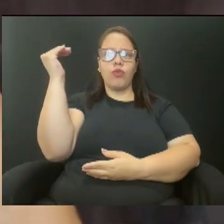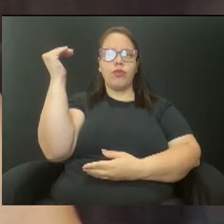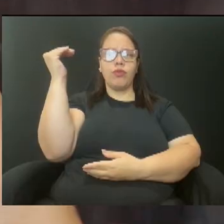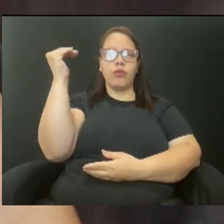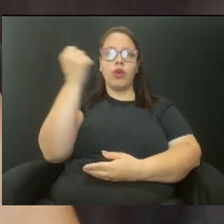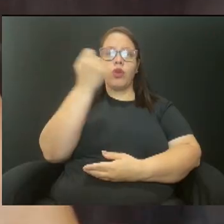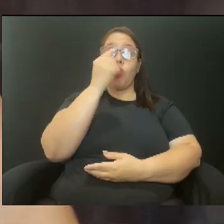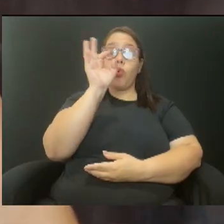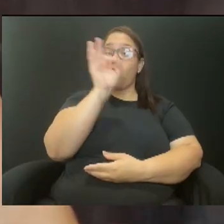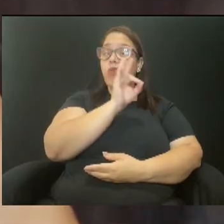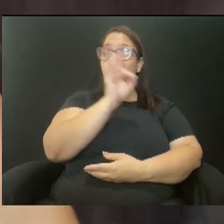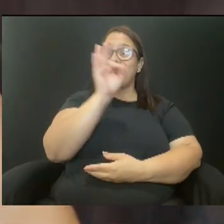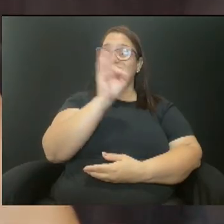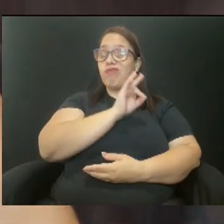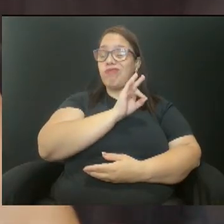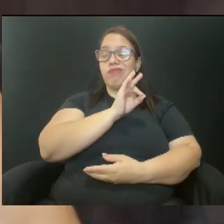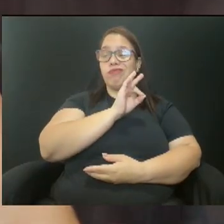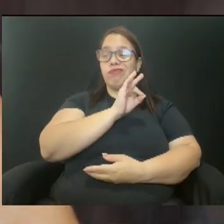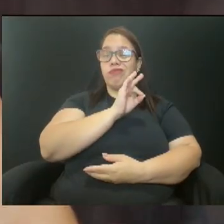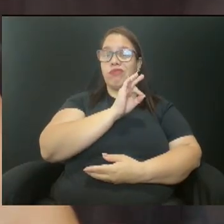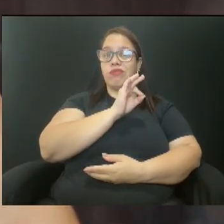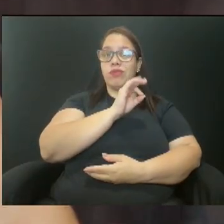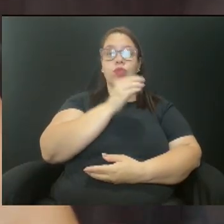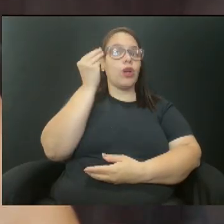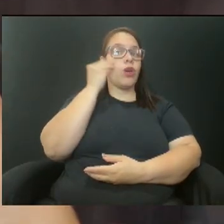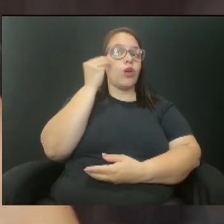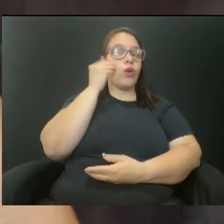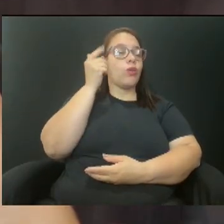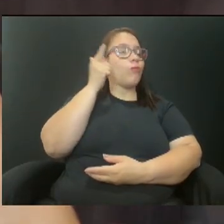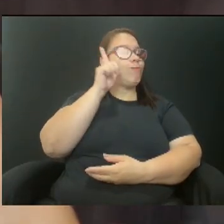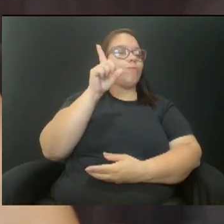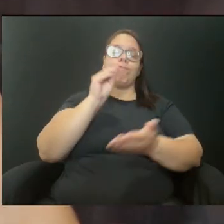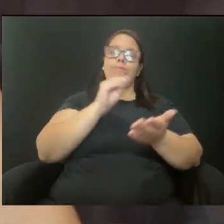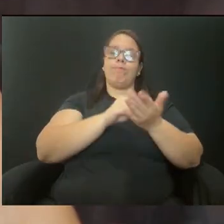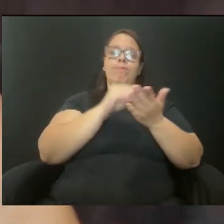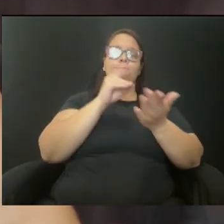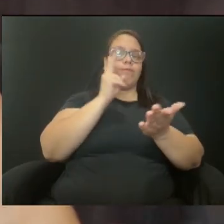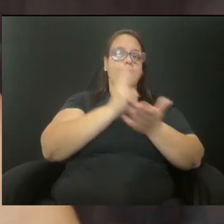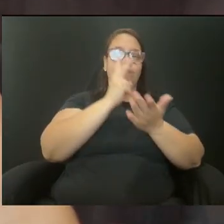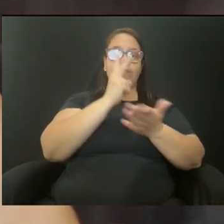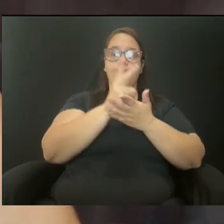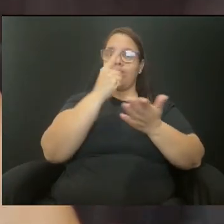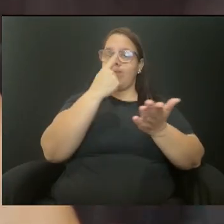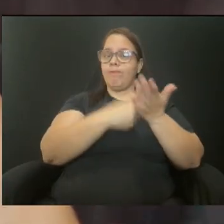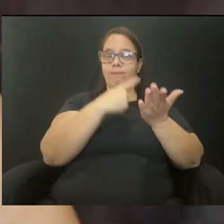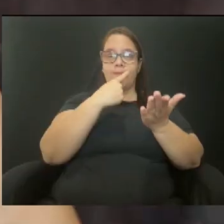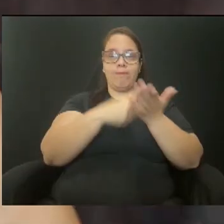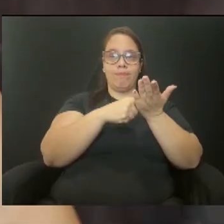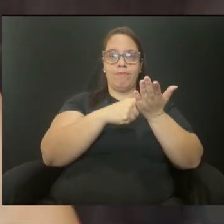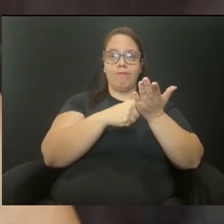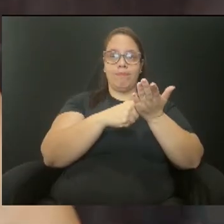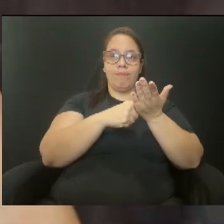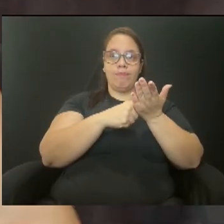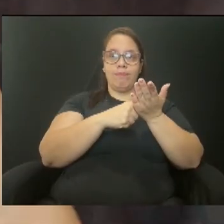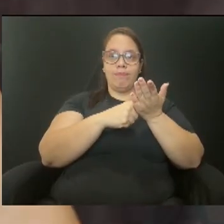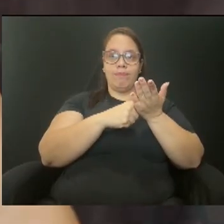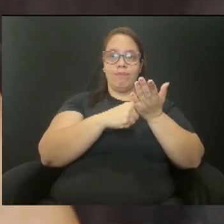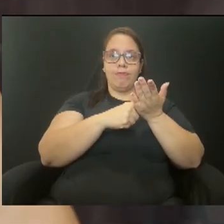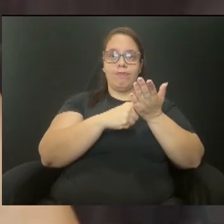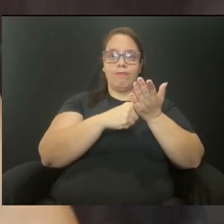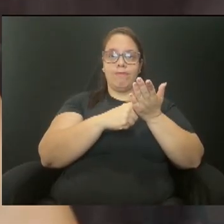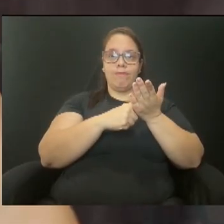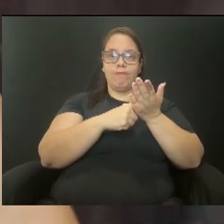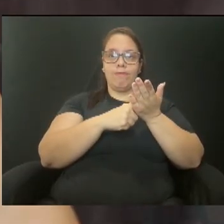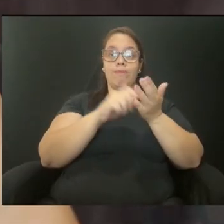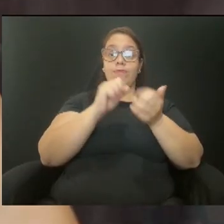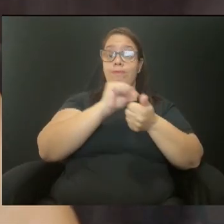grande maioria que tentou e não conseguiu, até por falta de constância, comprometimento, que são compromissos e qualidades que